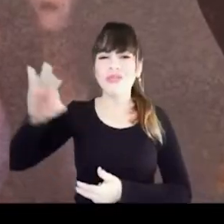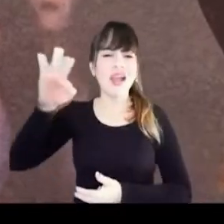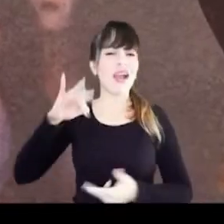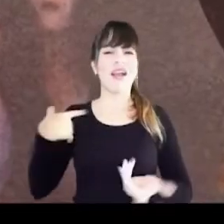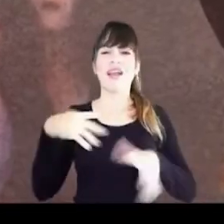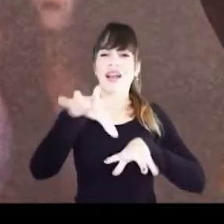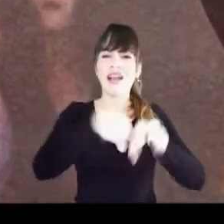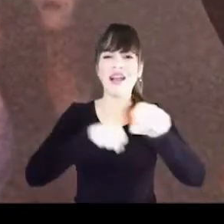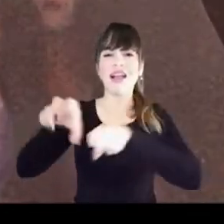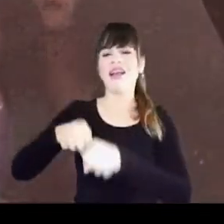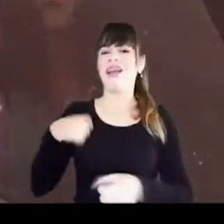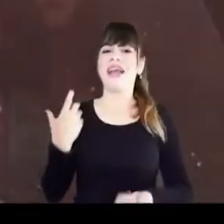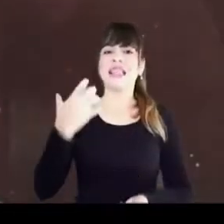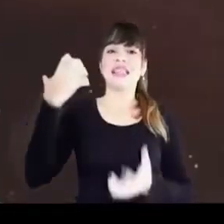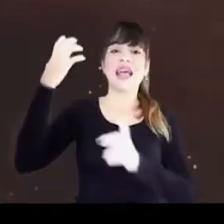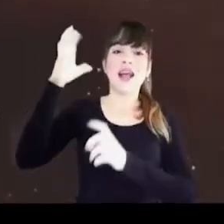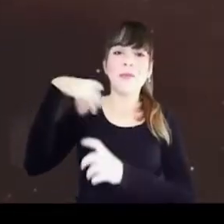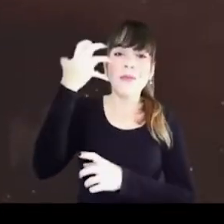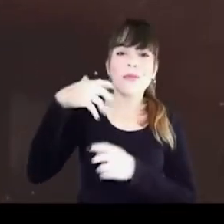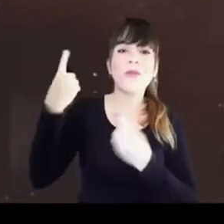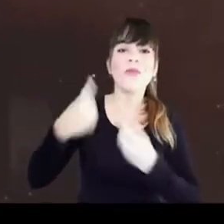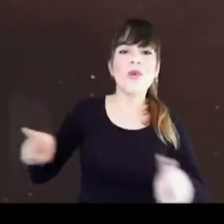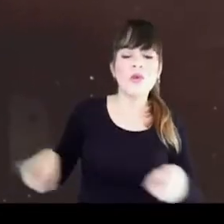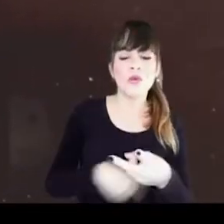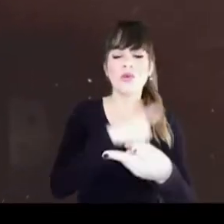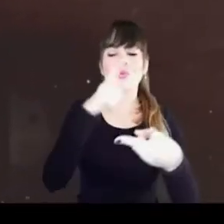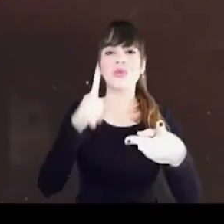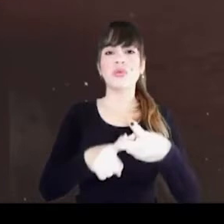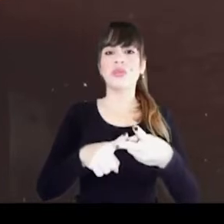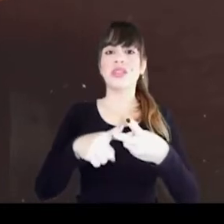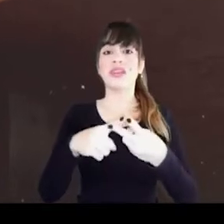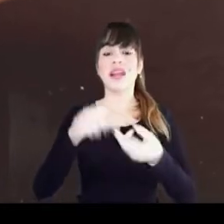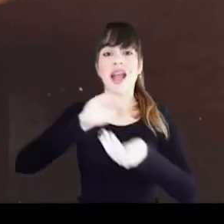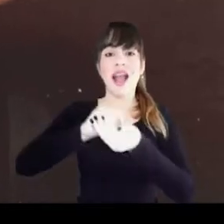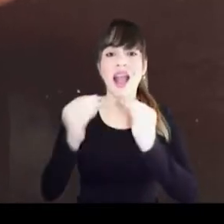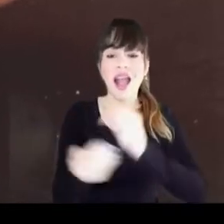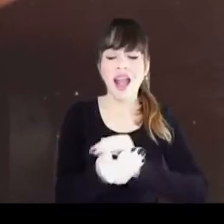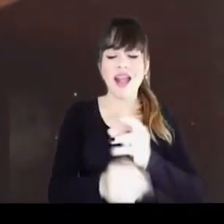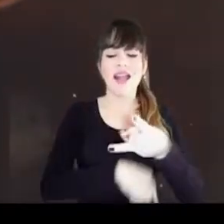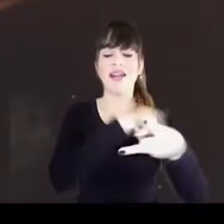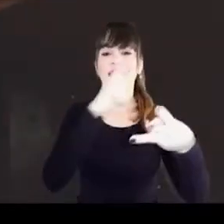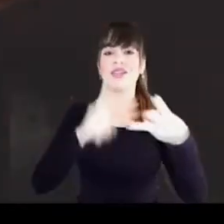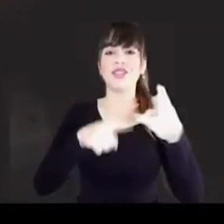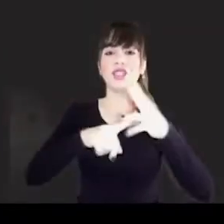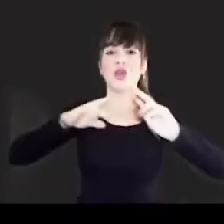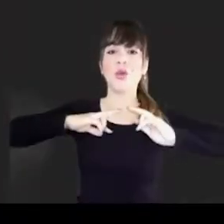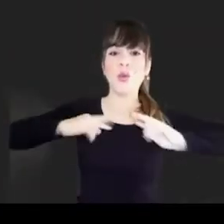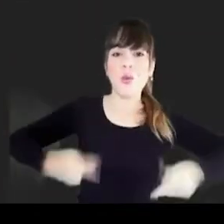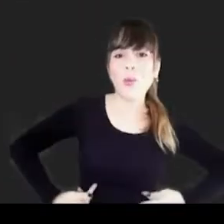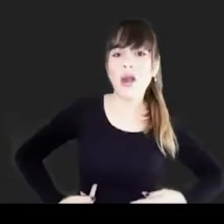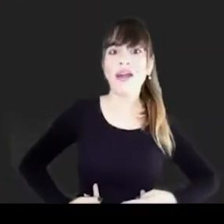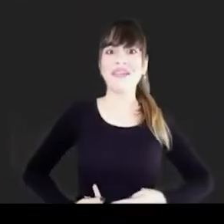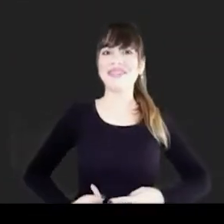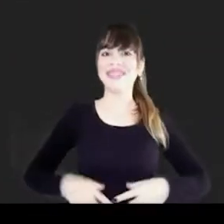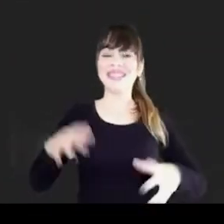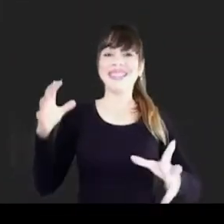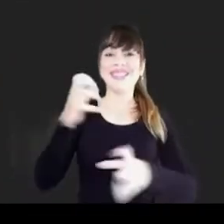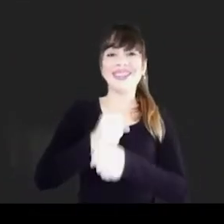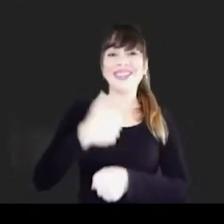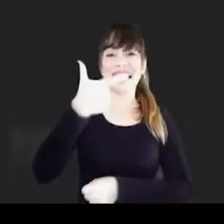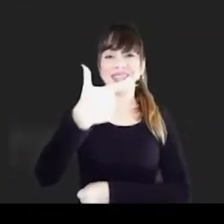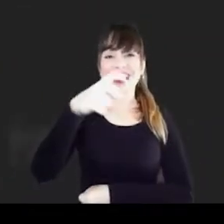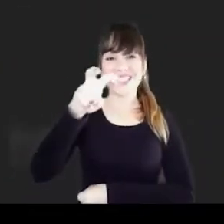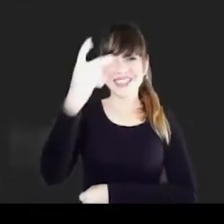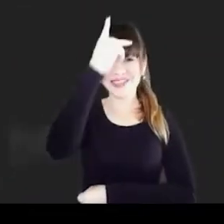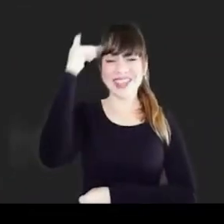área de artes plásticas, da música e umas duas ou três dessas 20 e poucas pessoas tocando